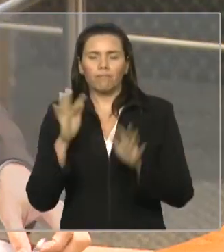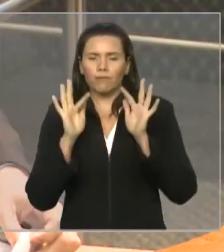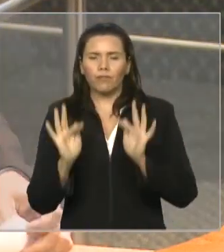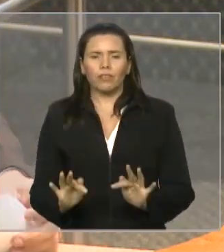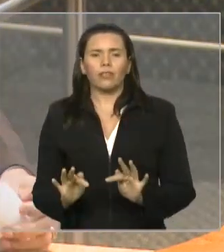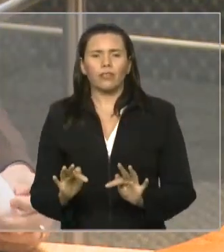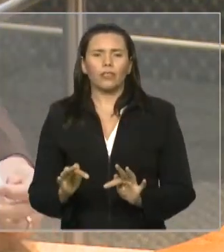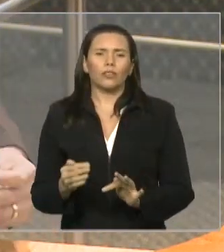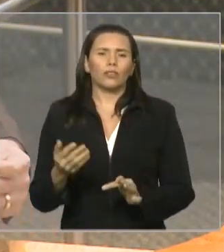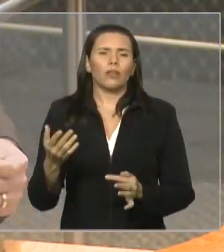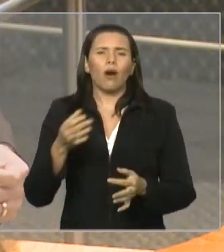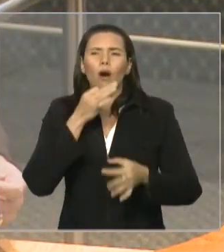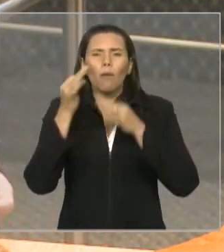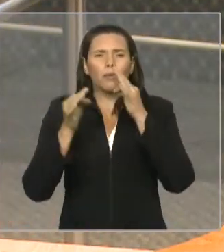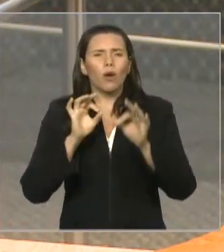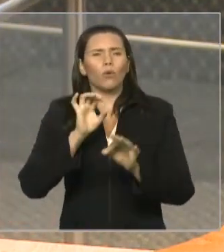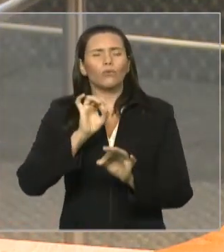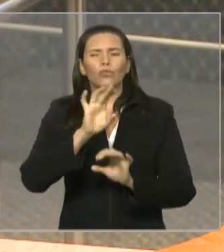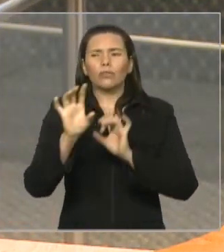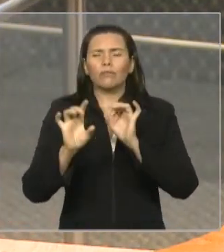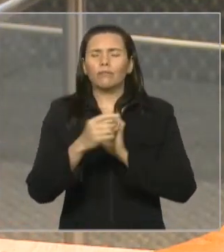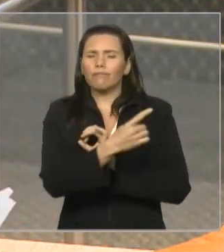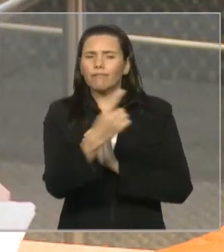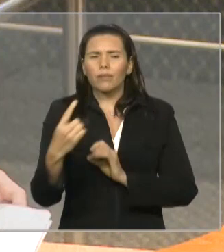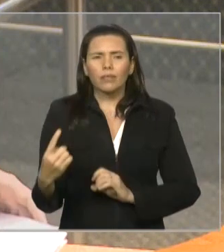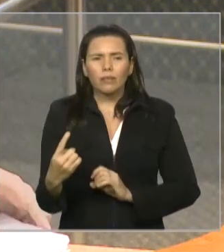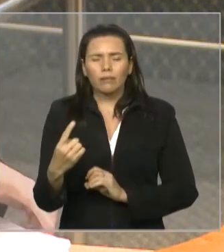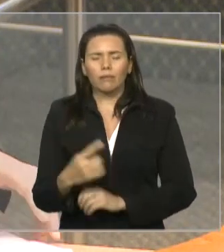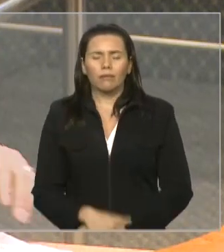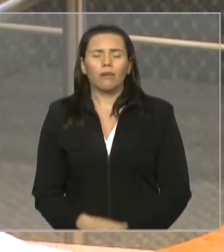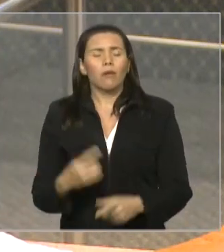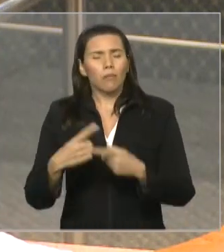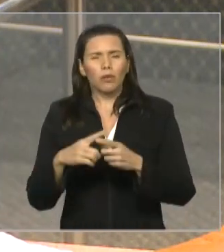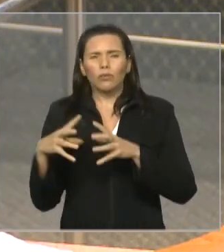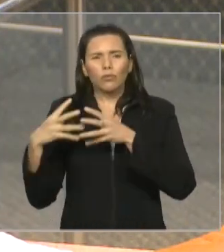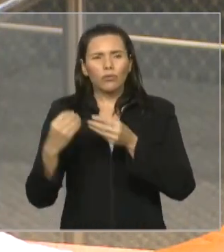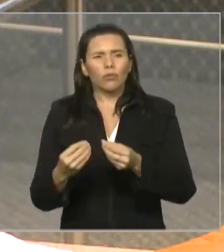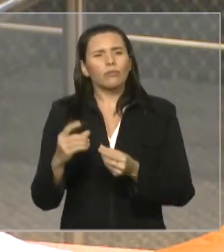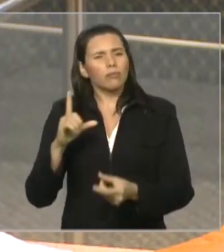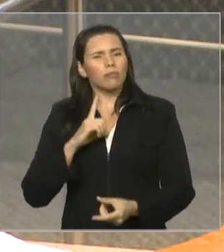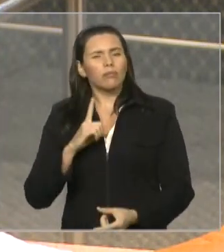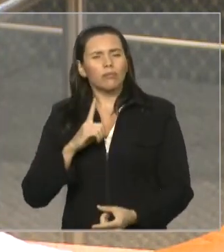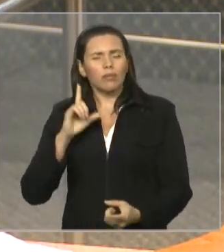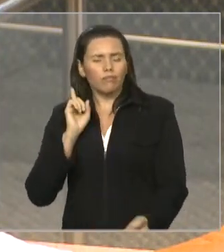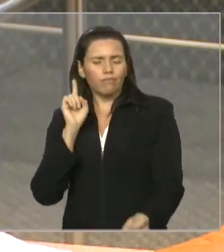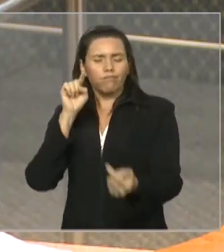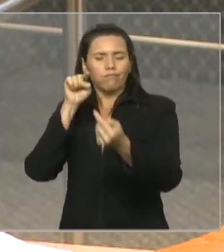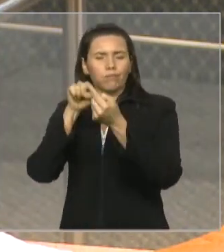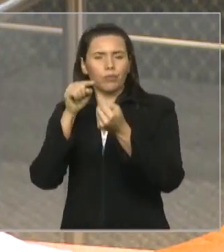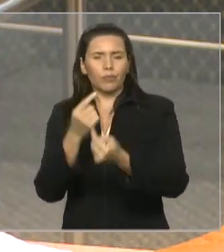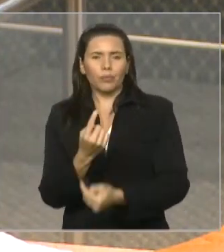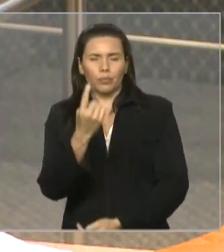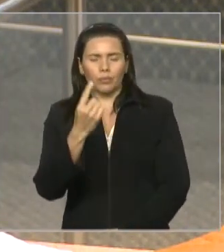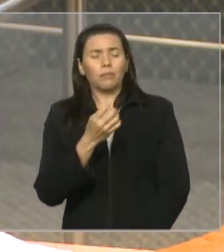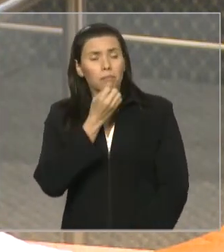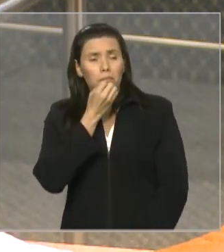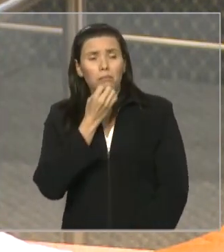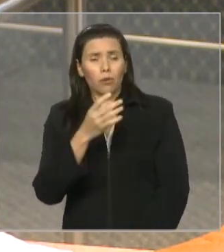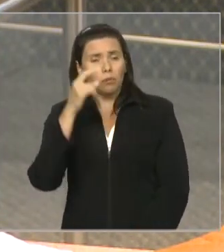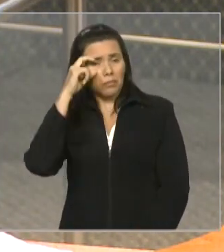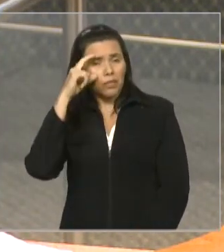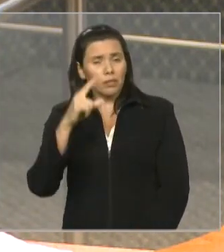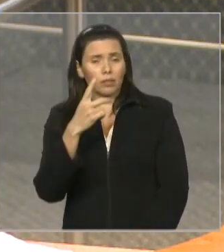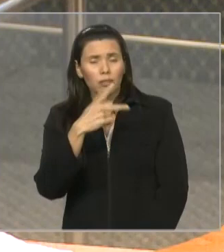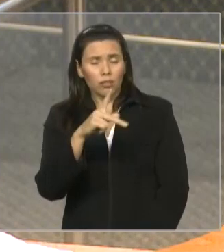discussão, na mesma linha, no mesmo sentido que aqui está sendo tratada. É interessantíssimo a tua ideia, a tua iniciativa